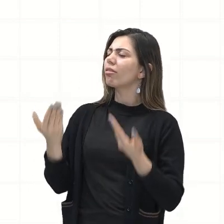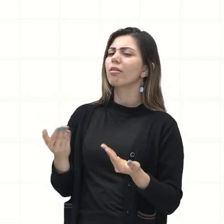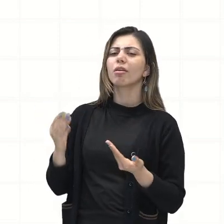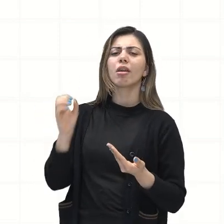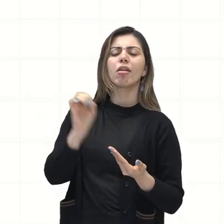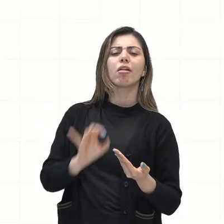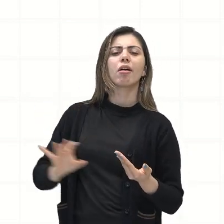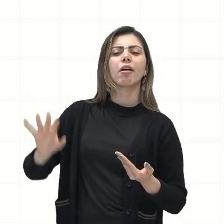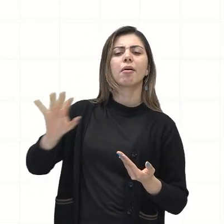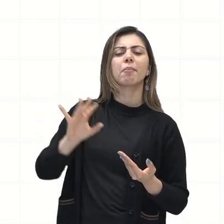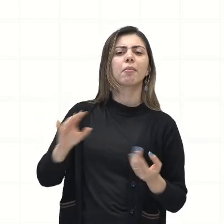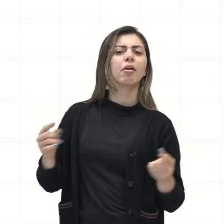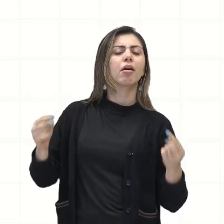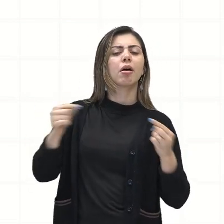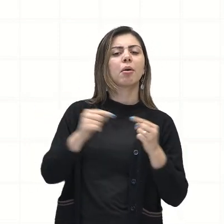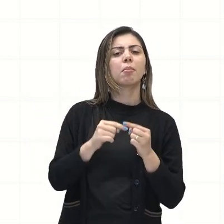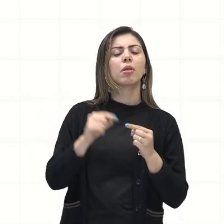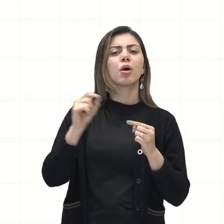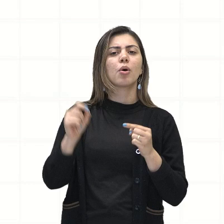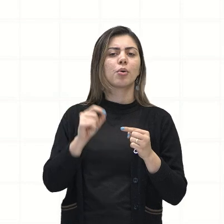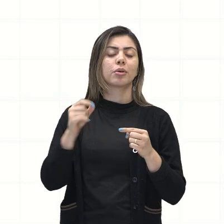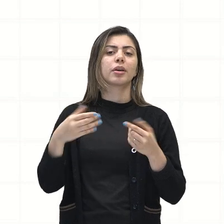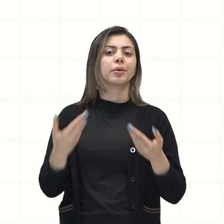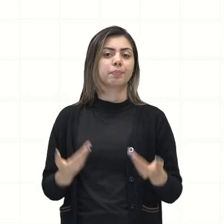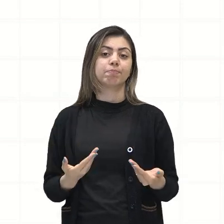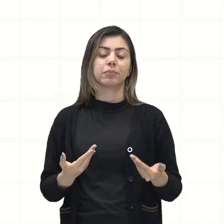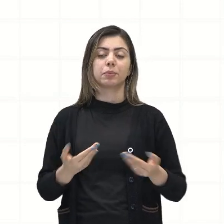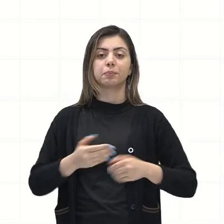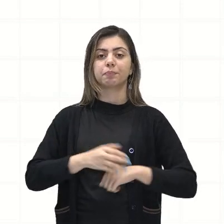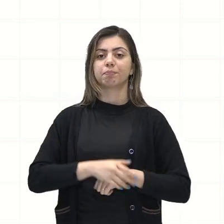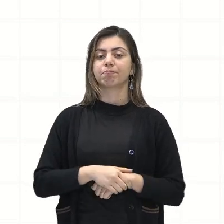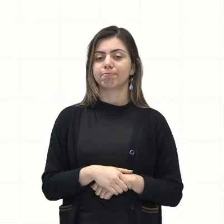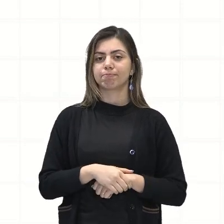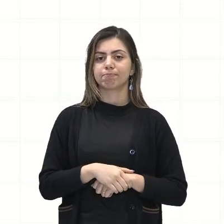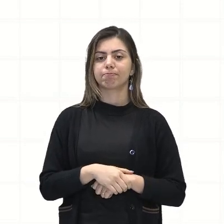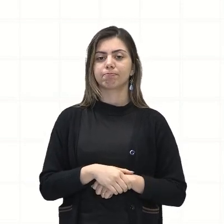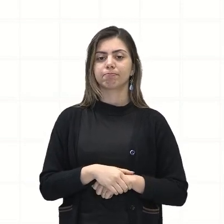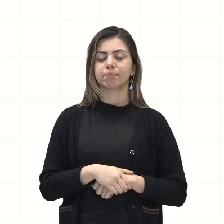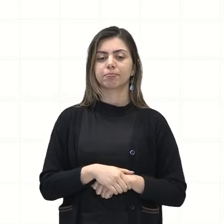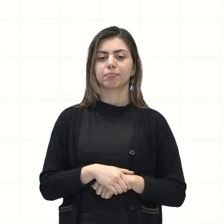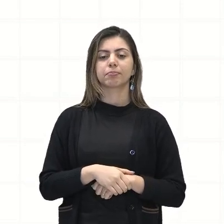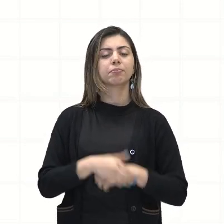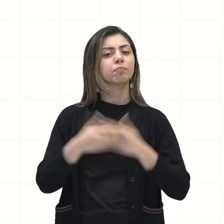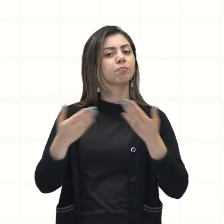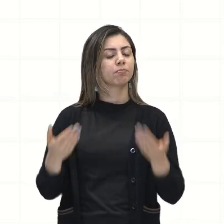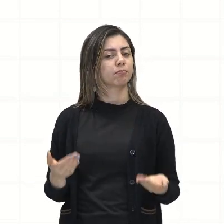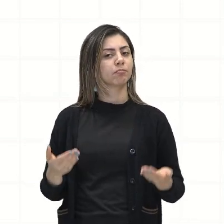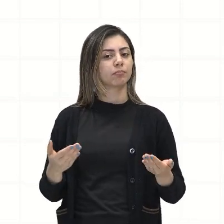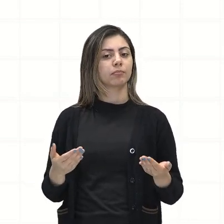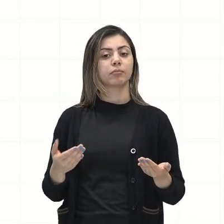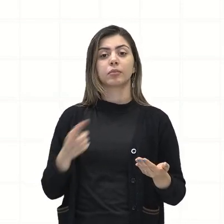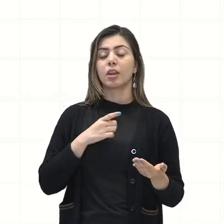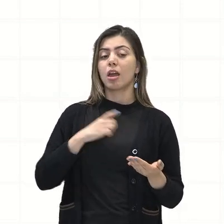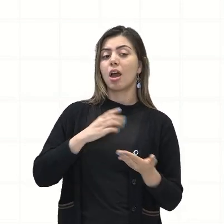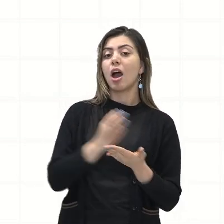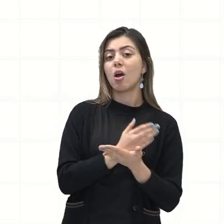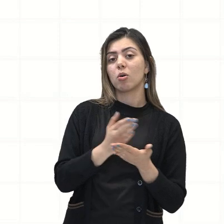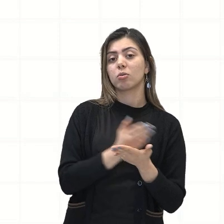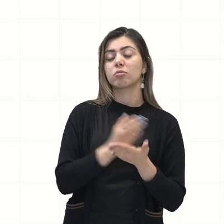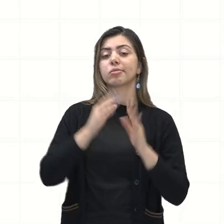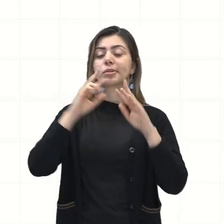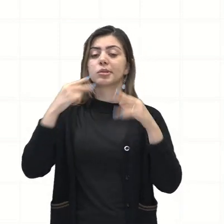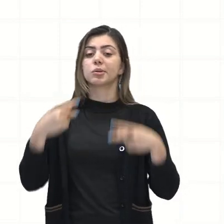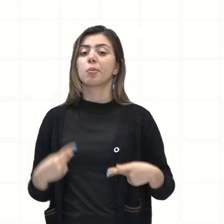ela reflete justamente o quê? Que enquanto uns seres